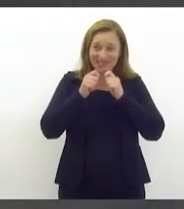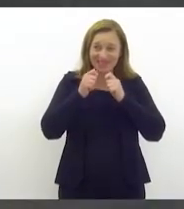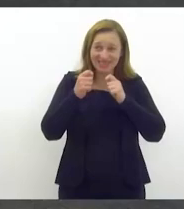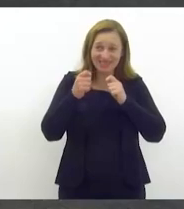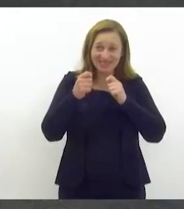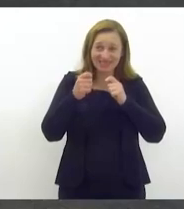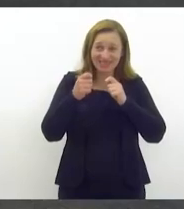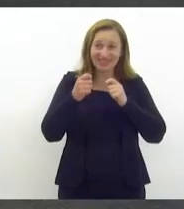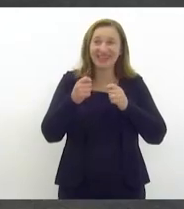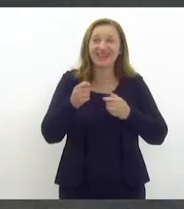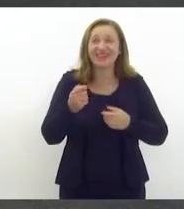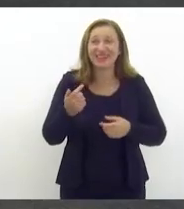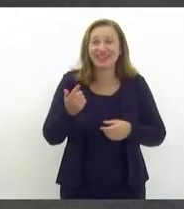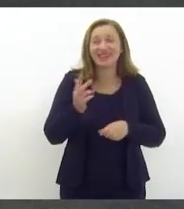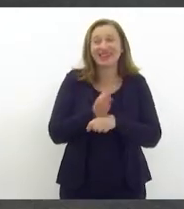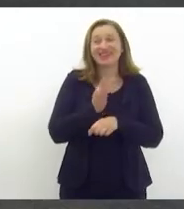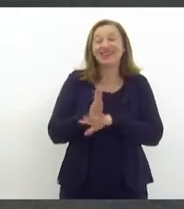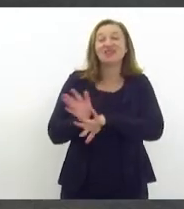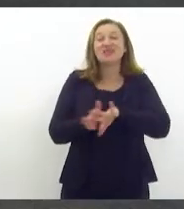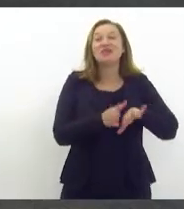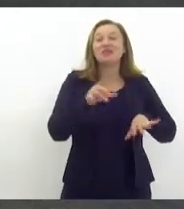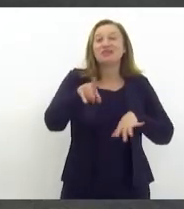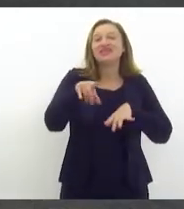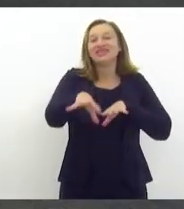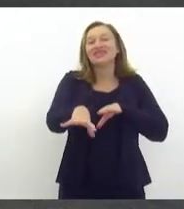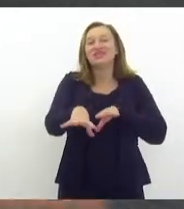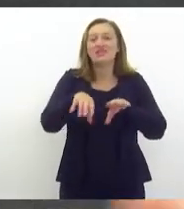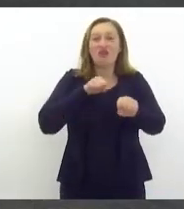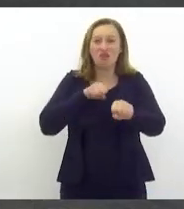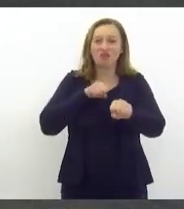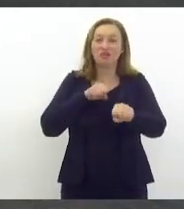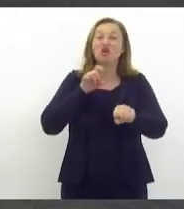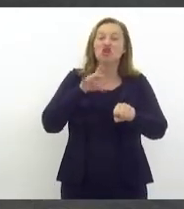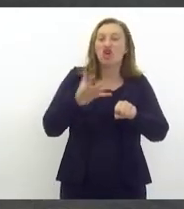Mas você se formava, mas você só